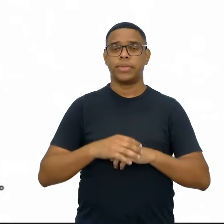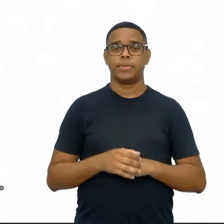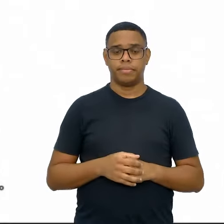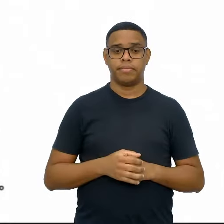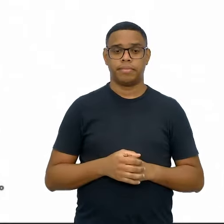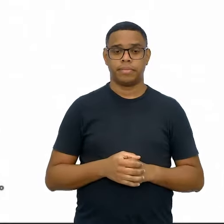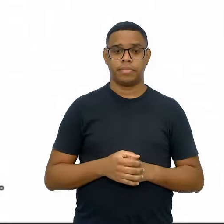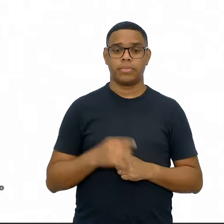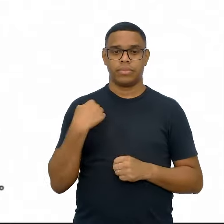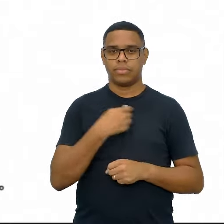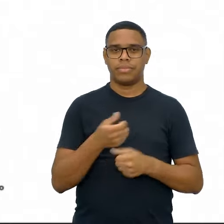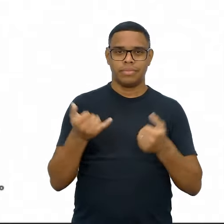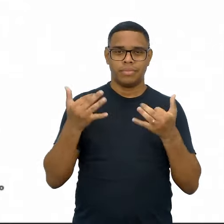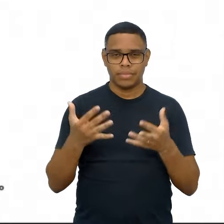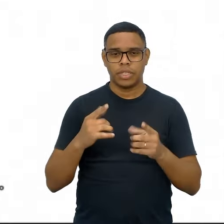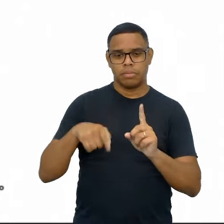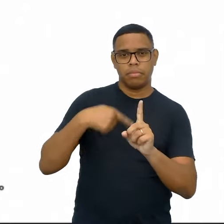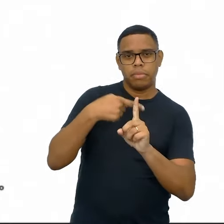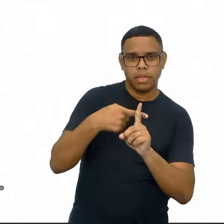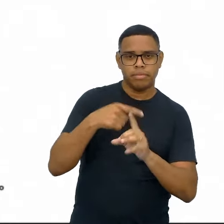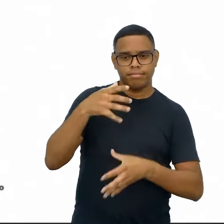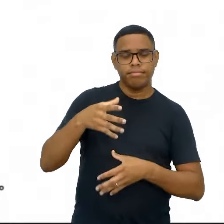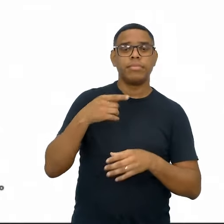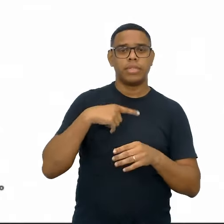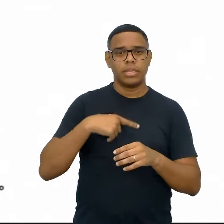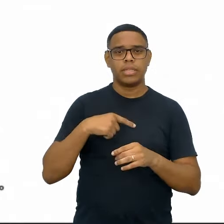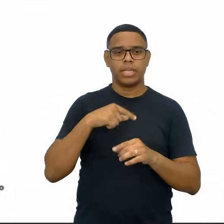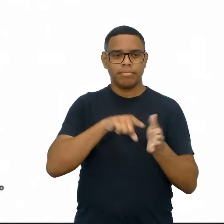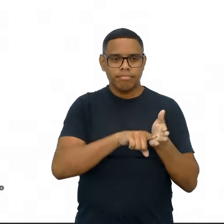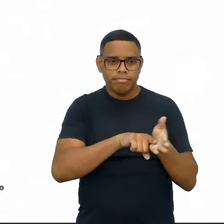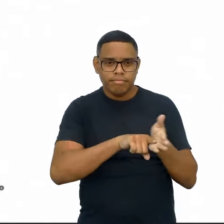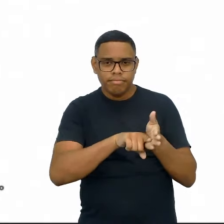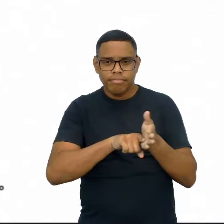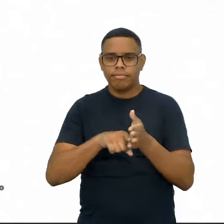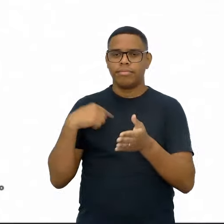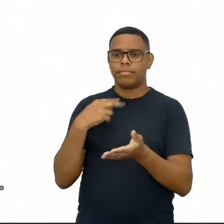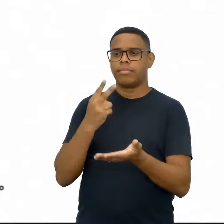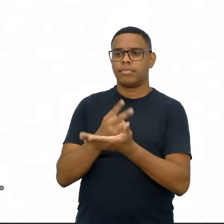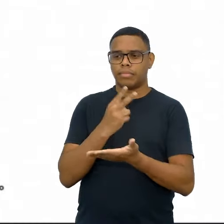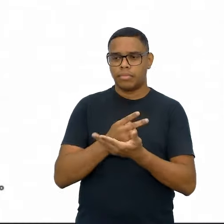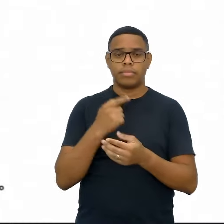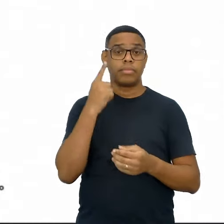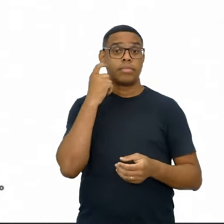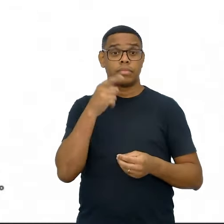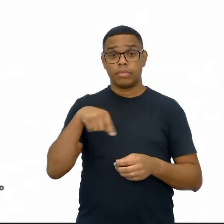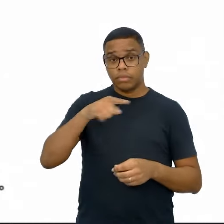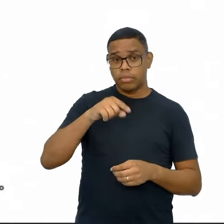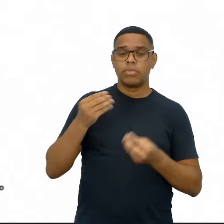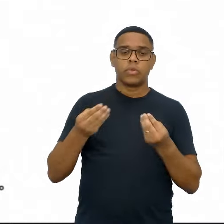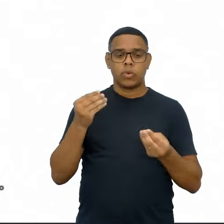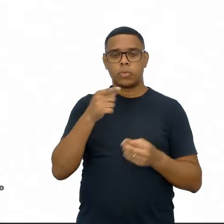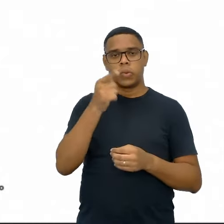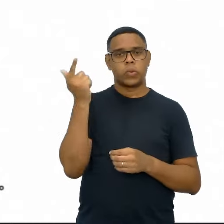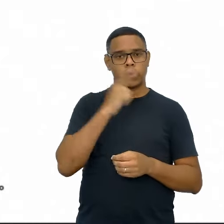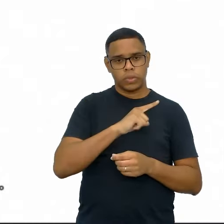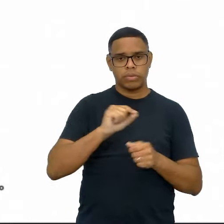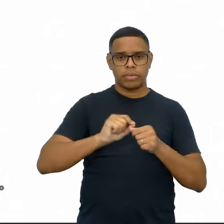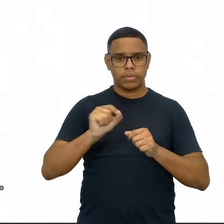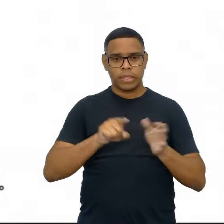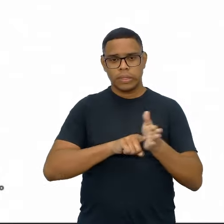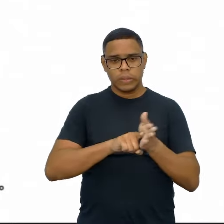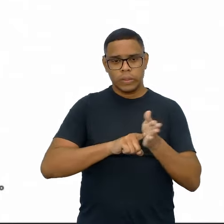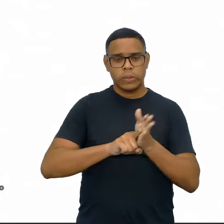né, que a gente falou do campo aditivo, aqueles mapeamentos que a gente sempre trazia como ideia para vocês conseguirem